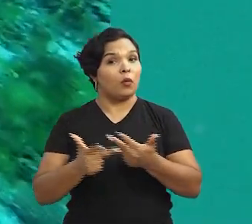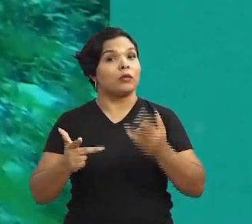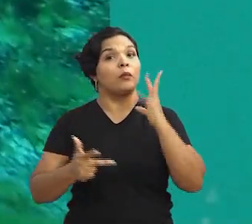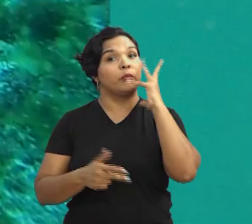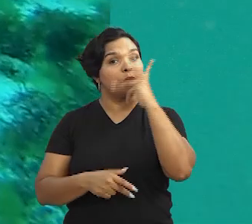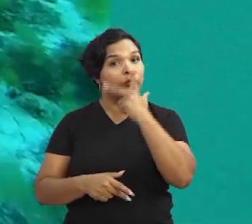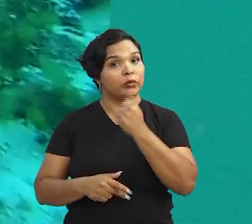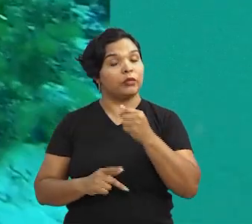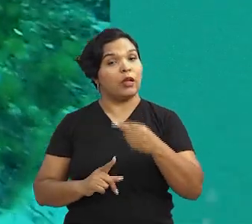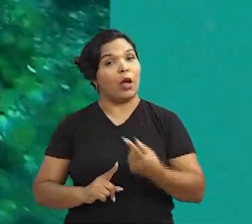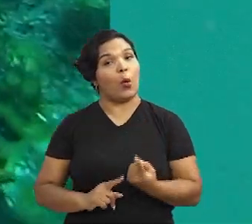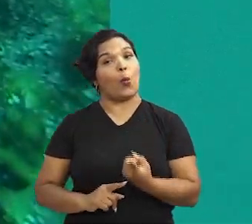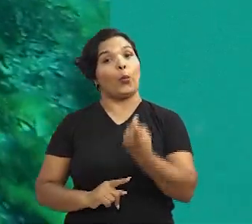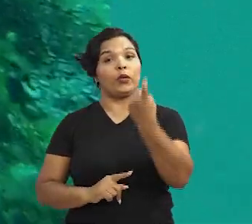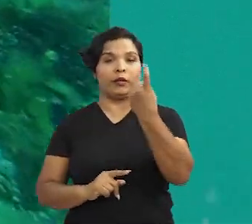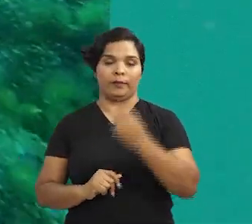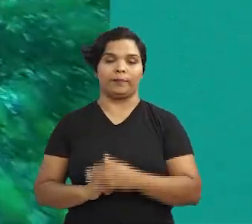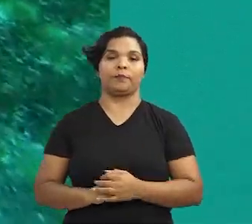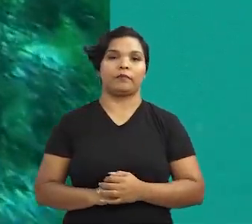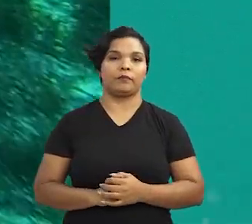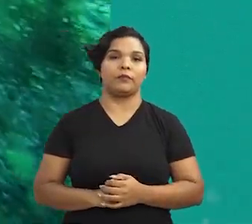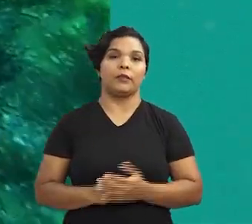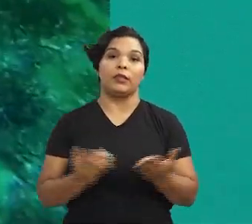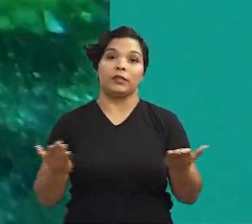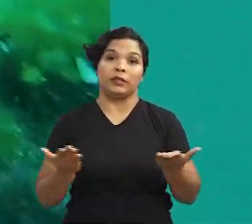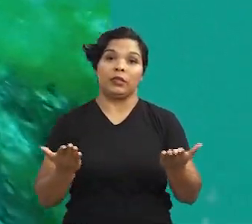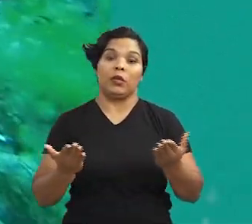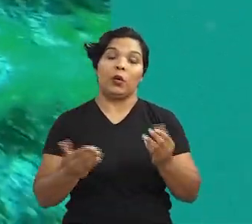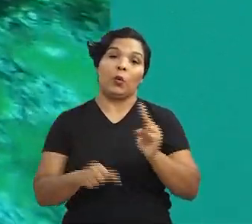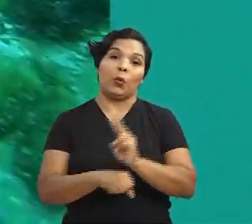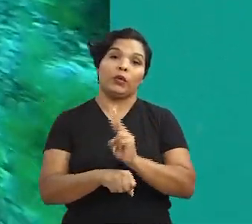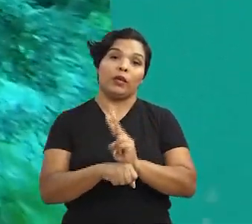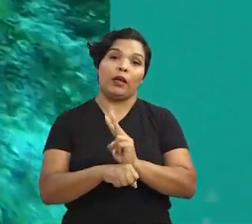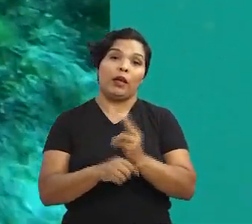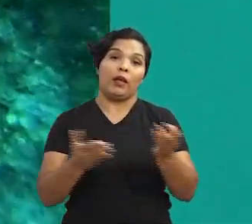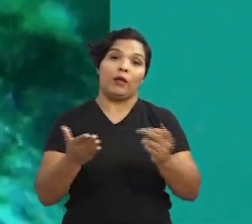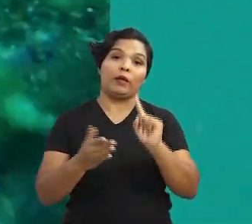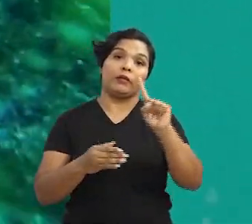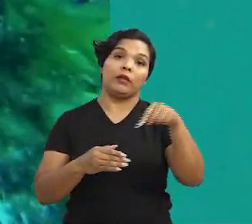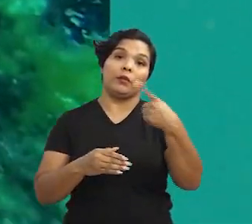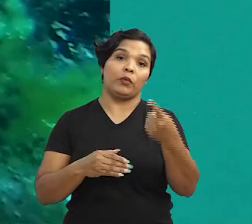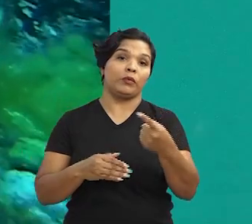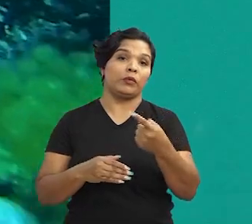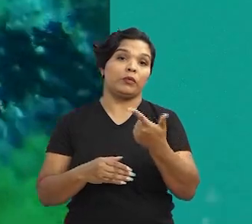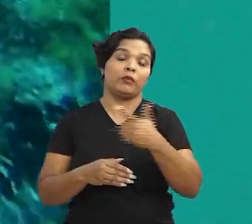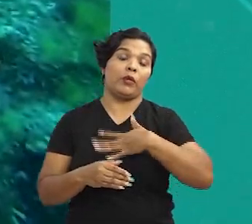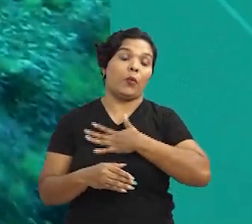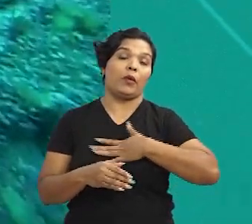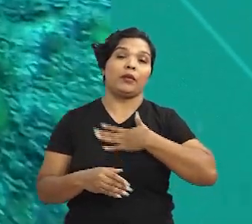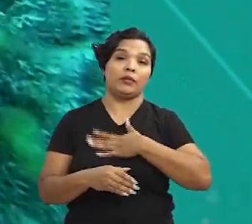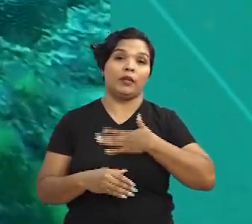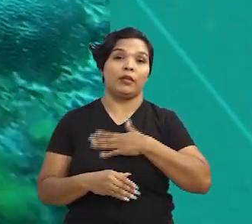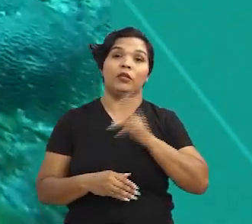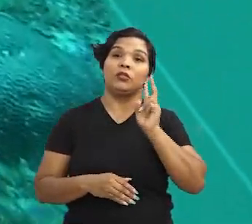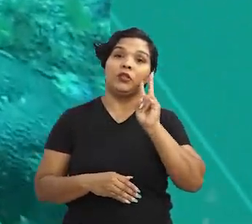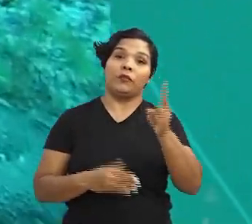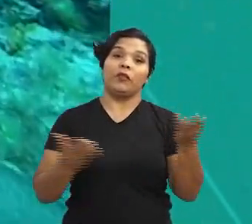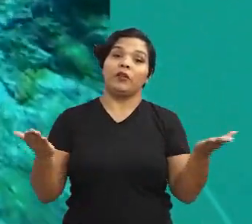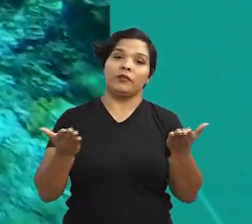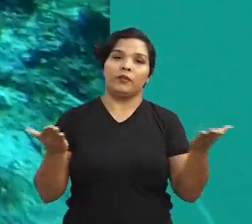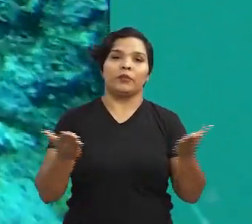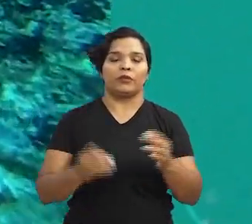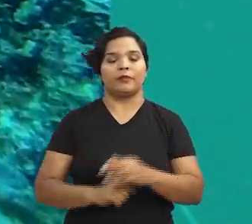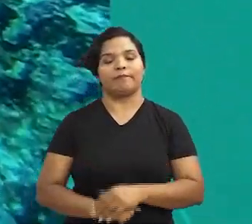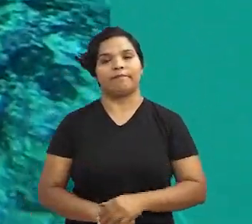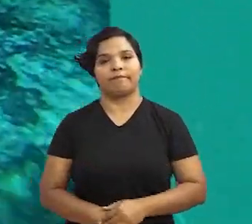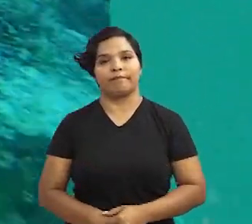coisa bonita lá, muita coisa única, e se a gente não cuidar agora, talvez as próximas gerações não consigam ter o prazer de